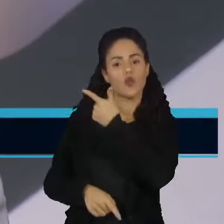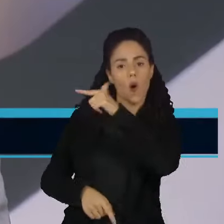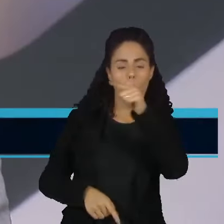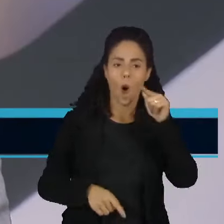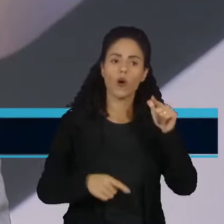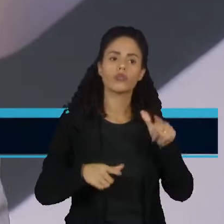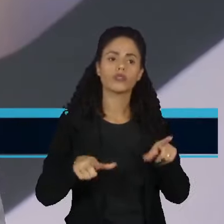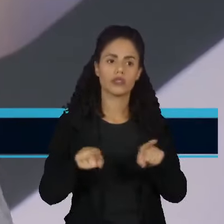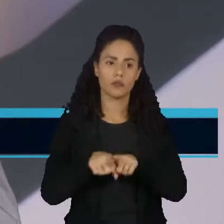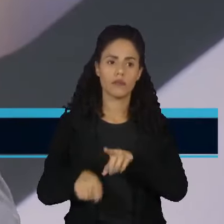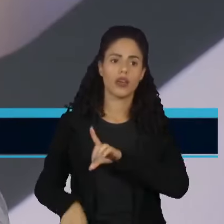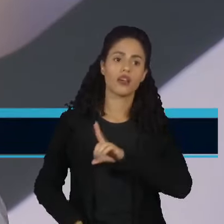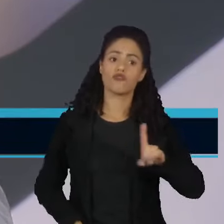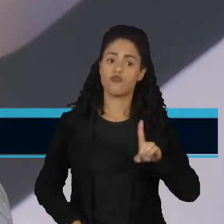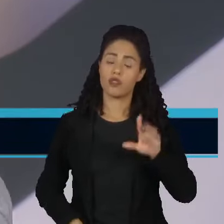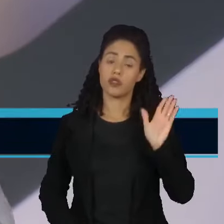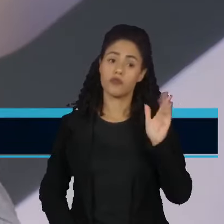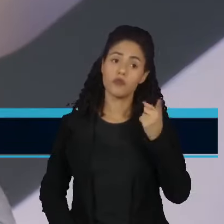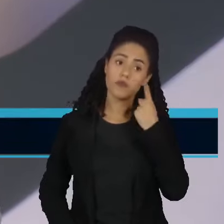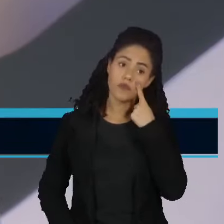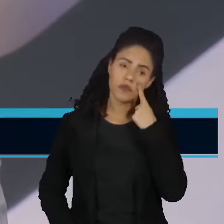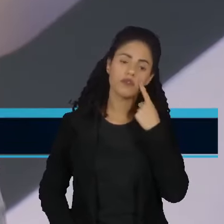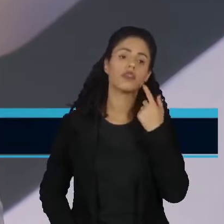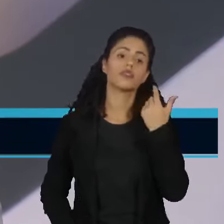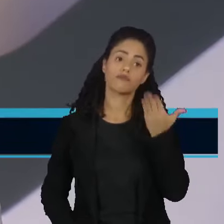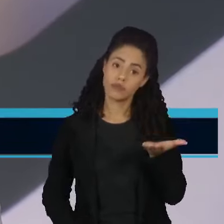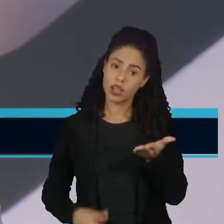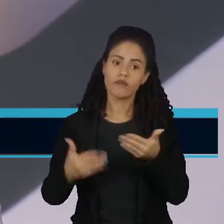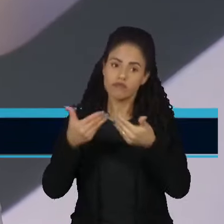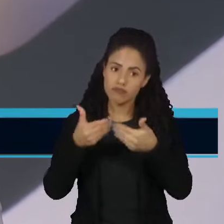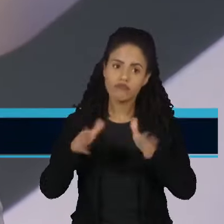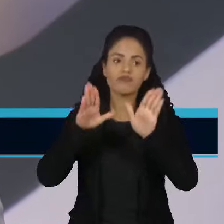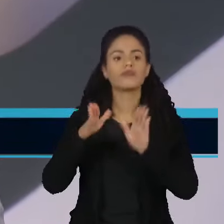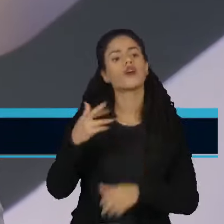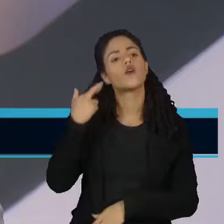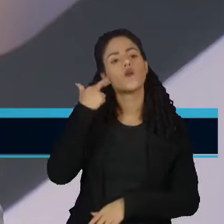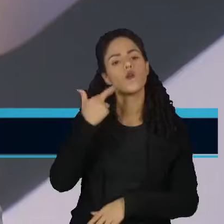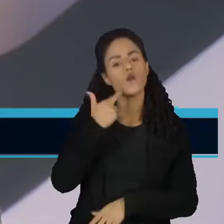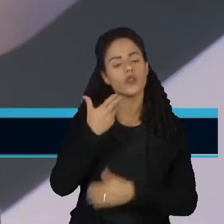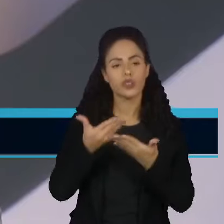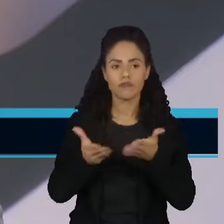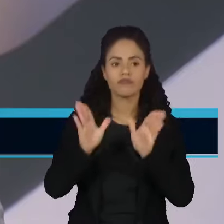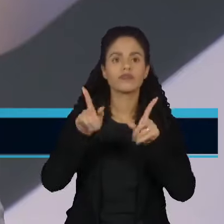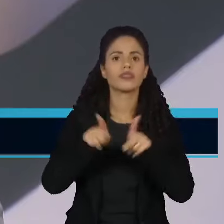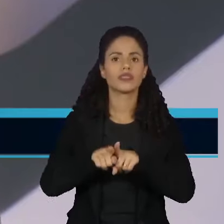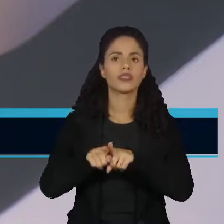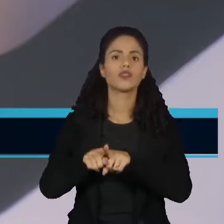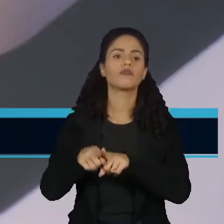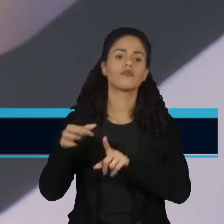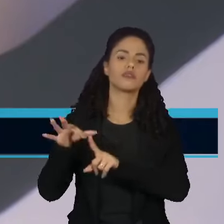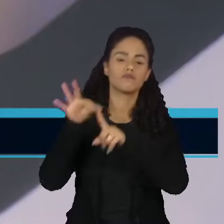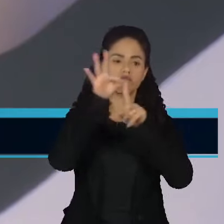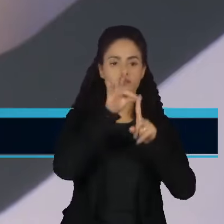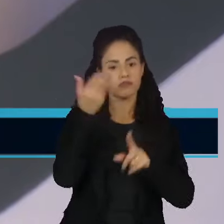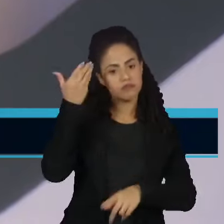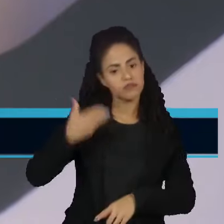da centro-direita. Então, está claro que o caminho está aberto para o Pacheco e ele só não vai ser candidato bem-sucedido se não